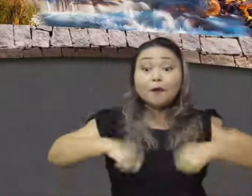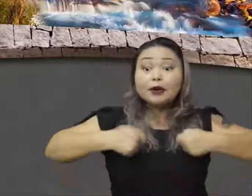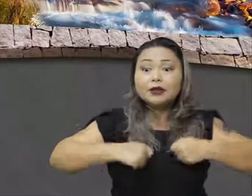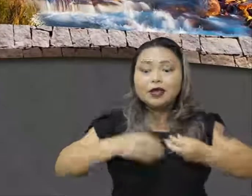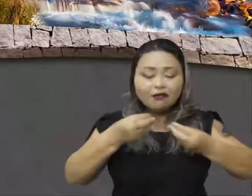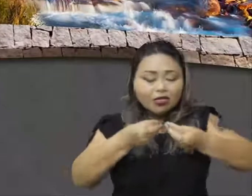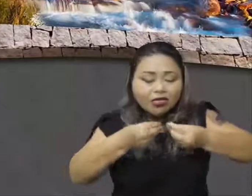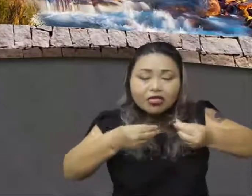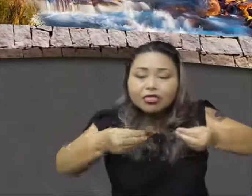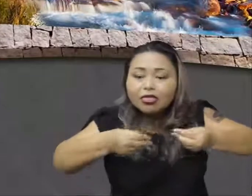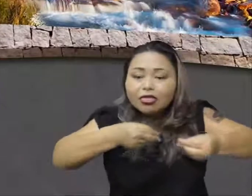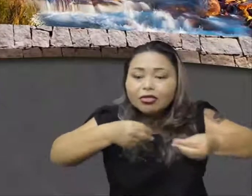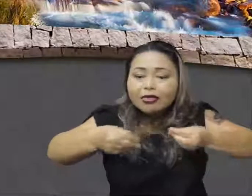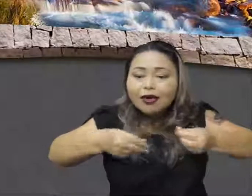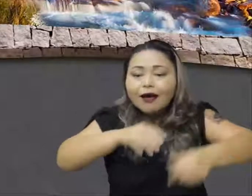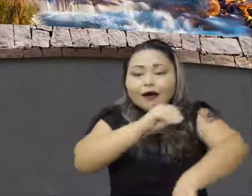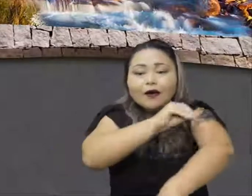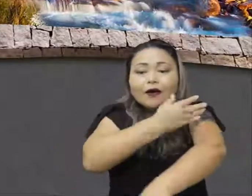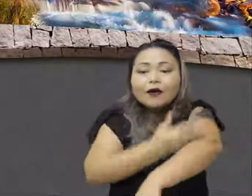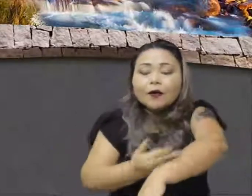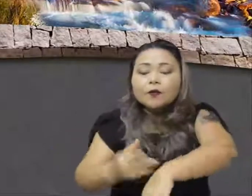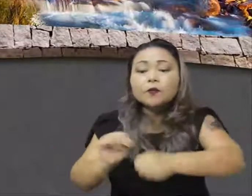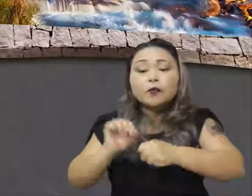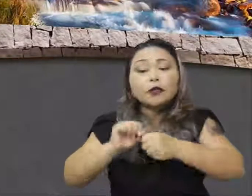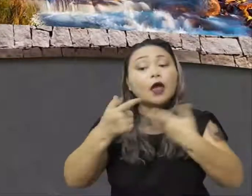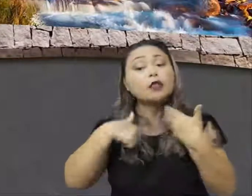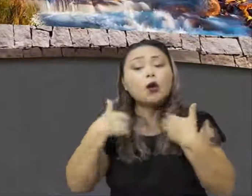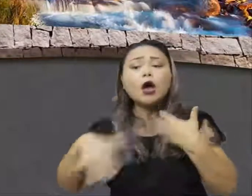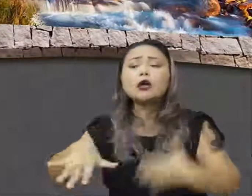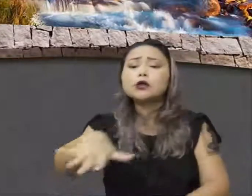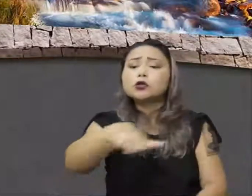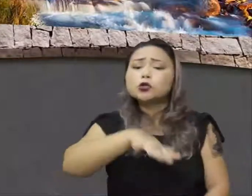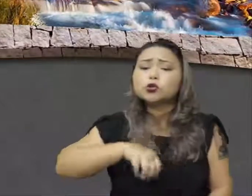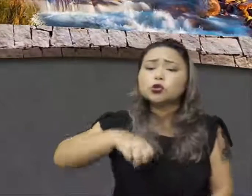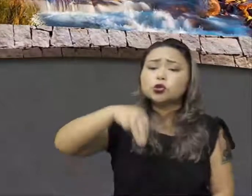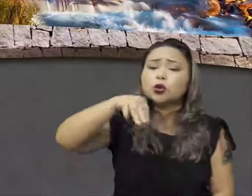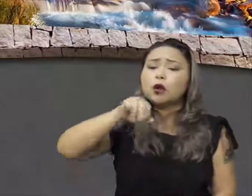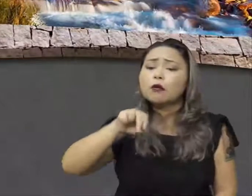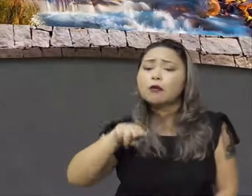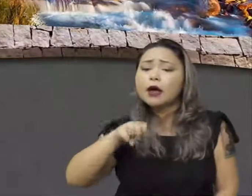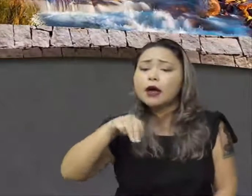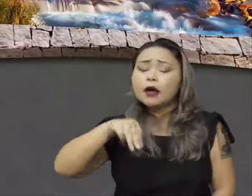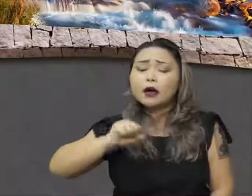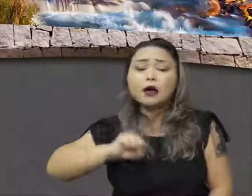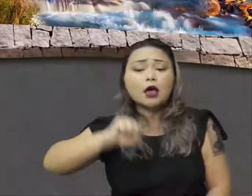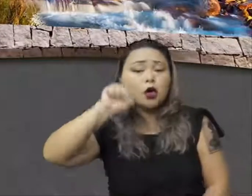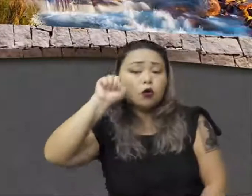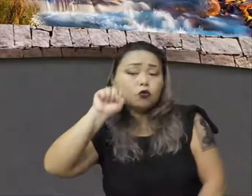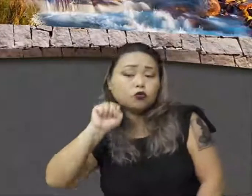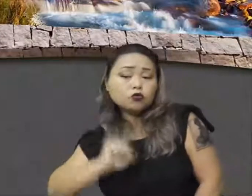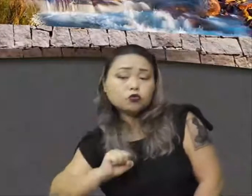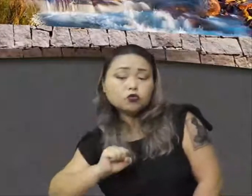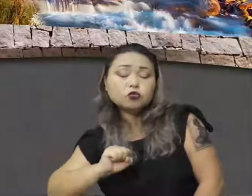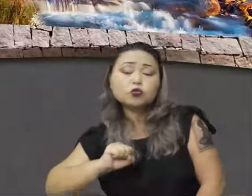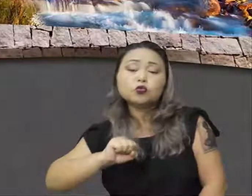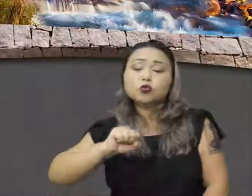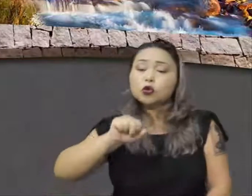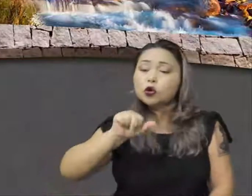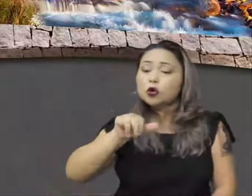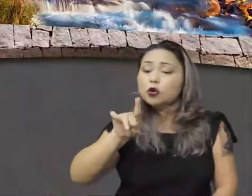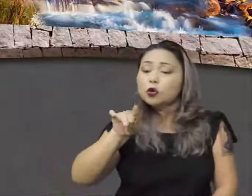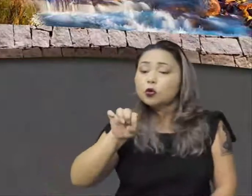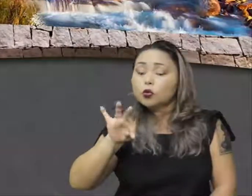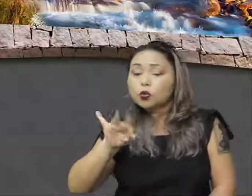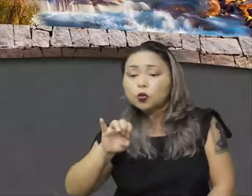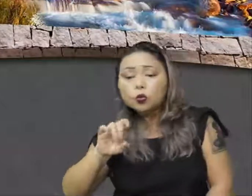Como a região aonde está hoje, Miami, o sul, o sudeste dos Estados Unidos